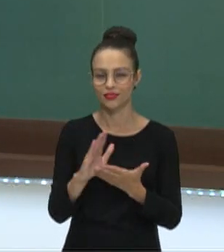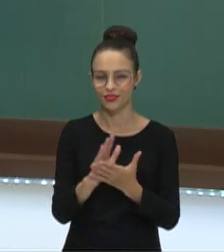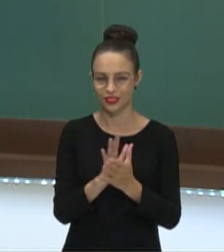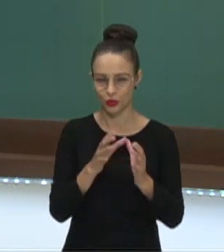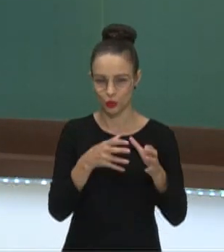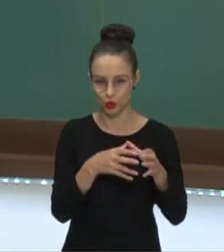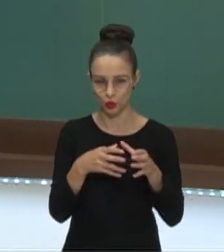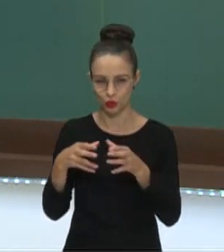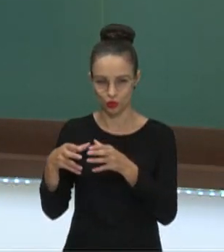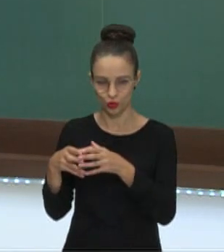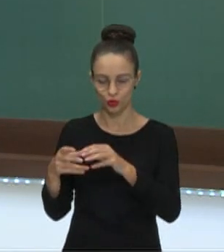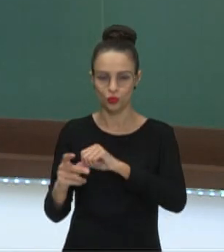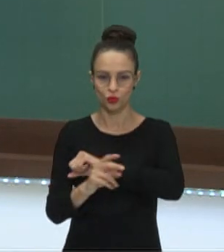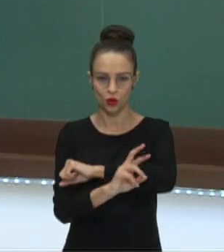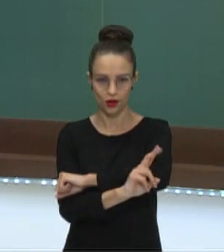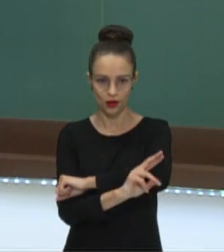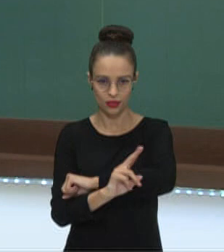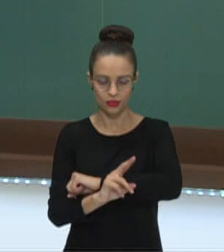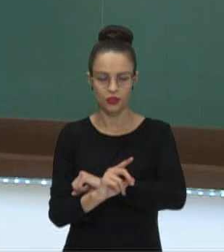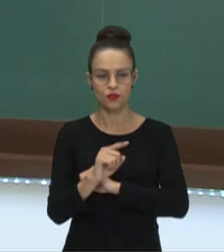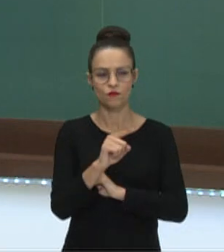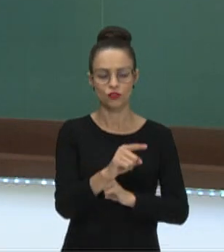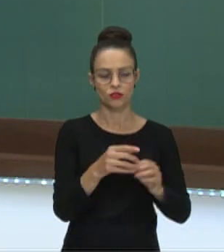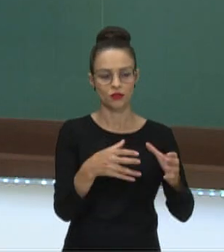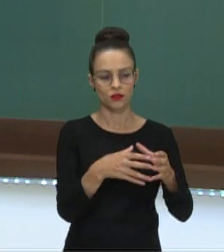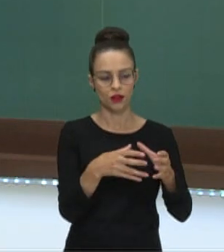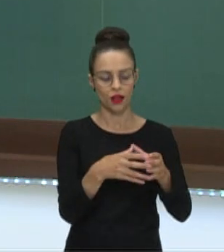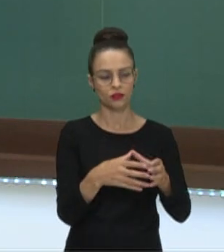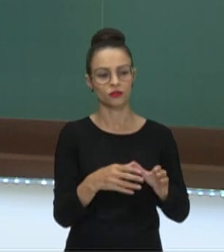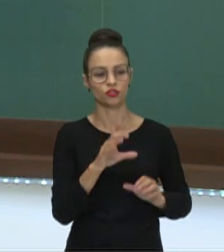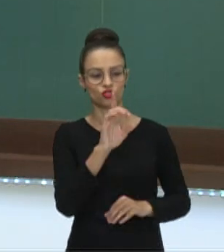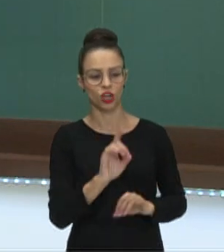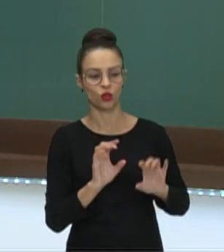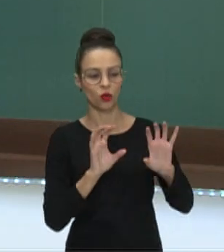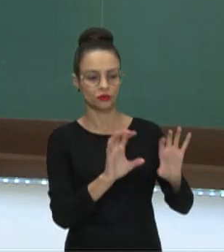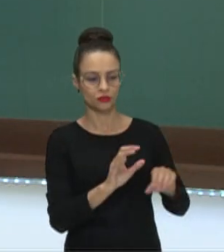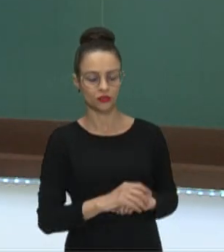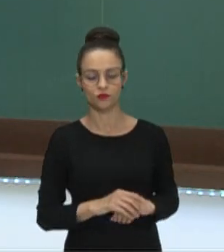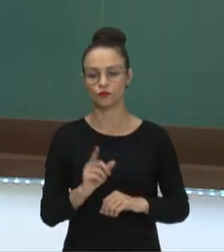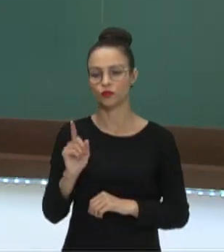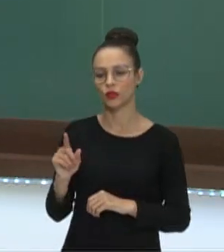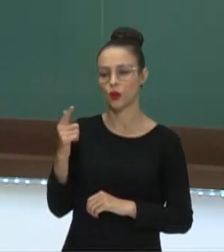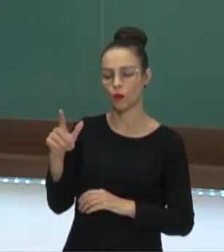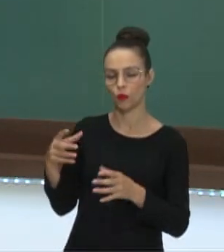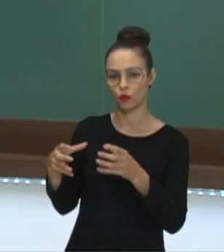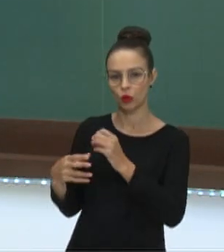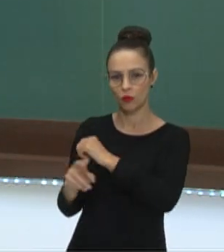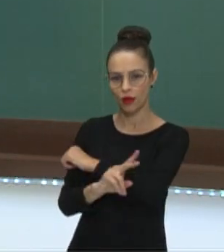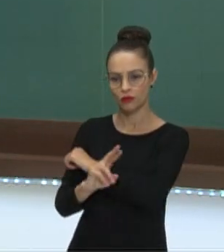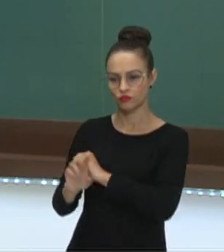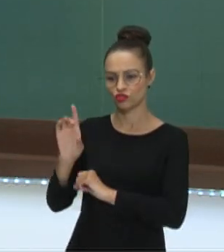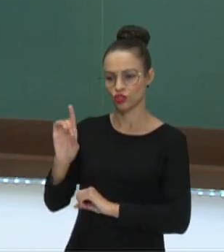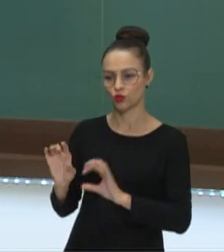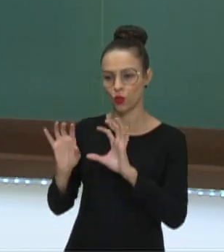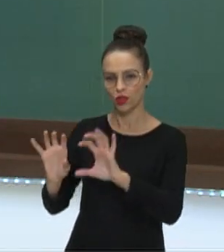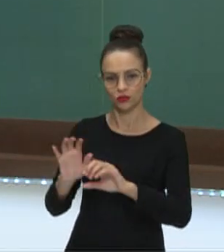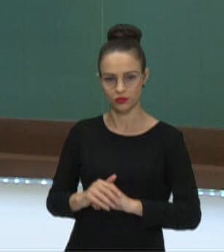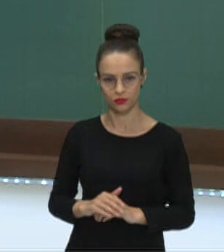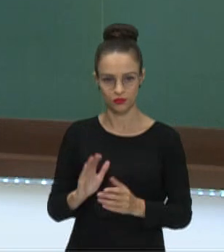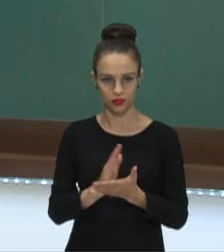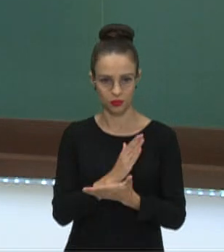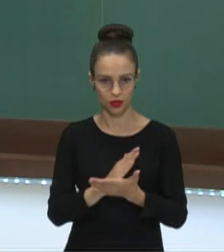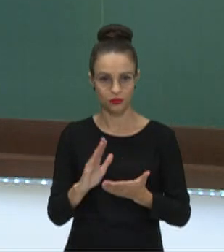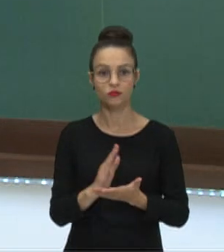grupo racial, então você é da raça tal, você tem esses direitos. Você é da raça tal, você tem esses direitos. Com